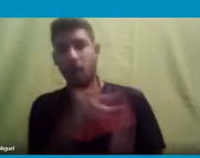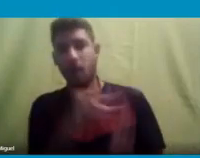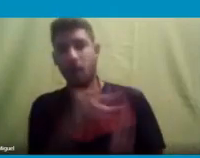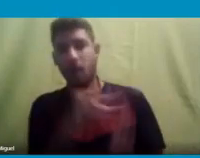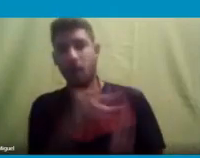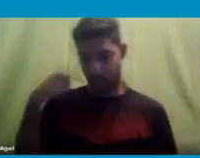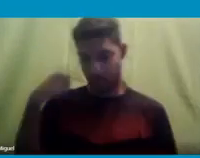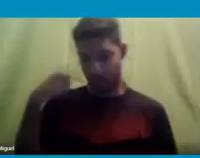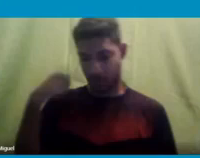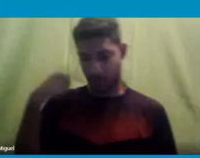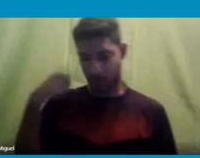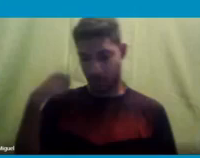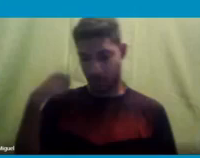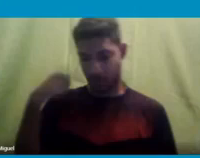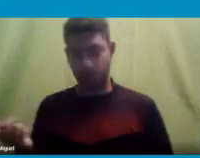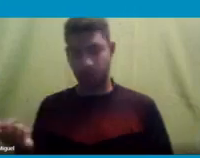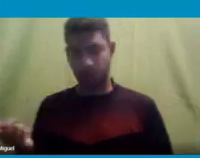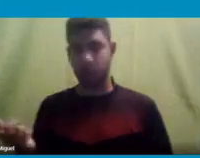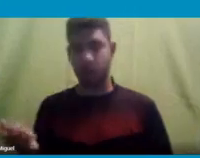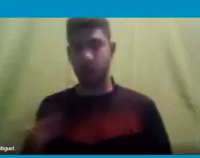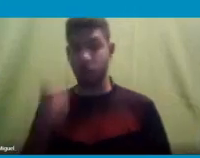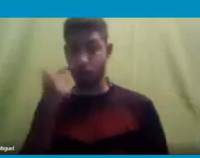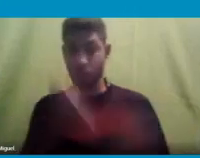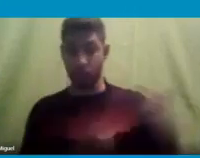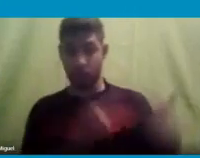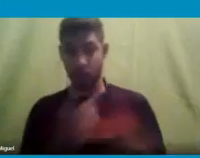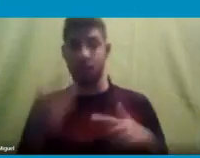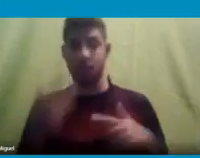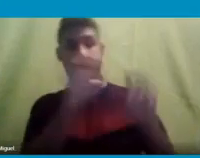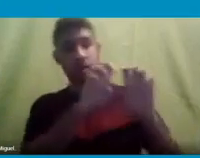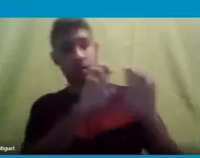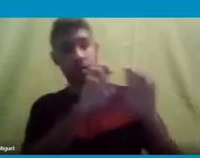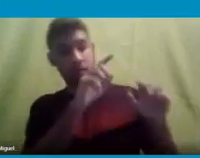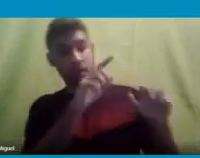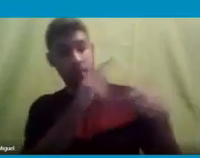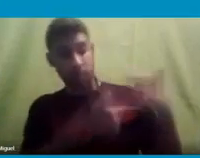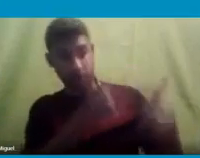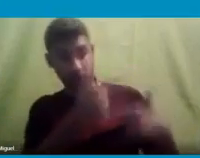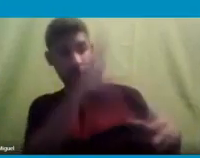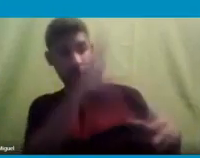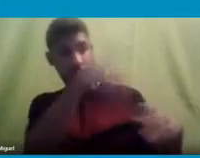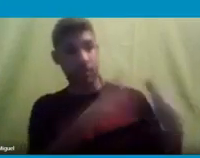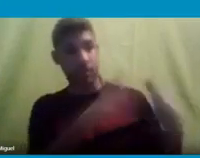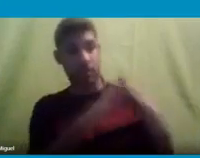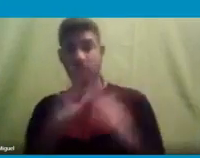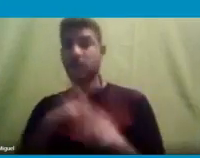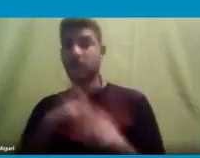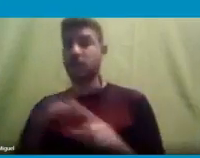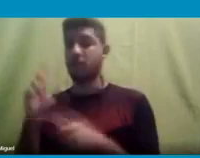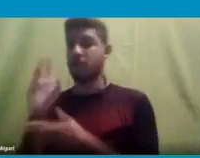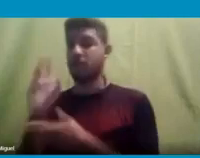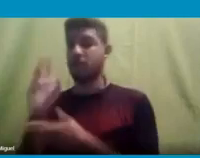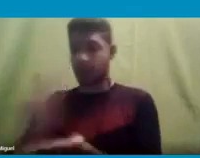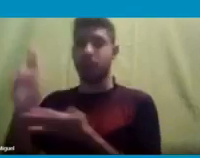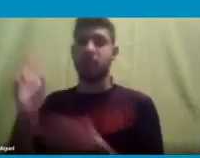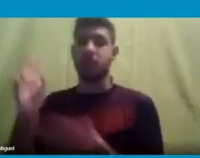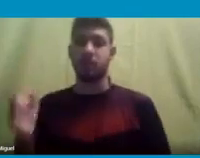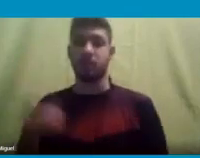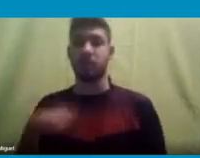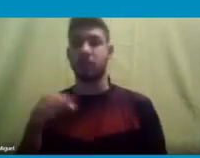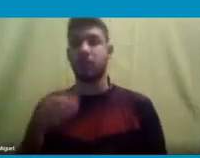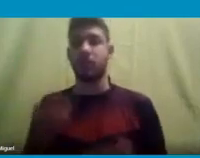advogado, o trabalhador na empresa, ou a pessoa dentro da universidade, ela se resguarda na